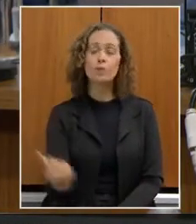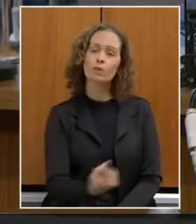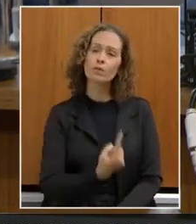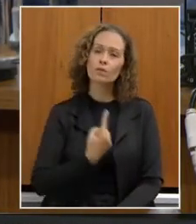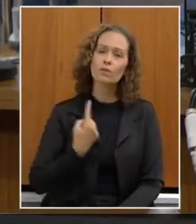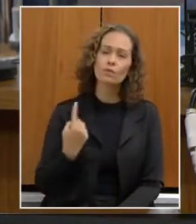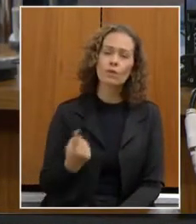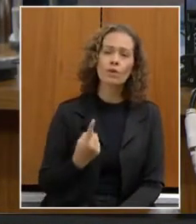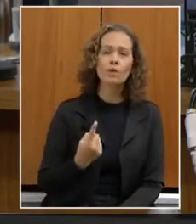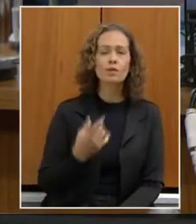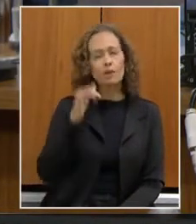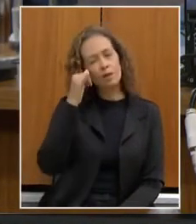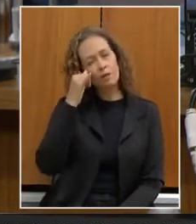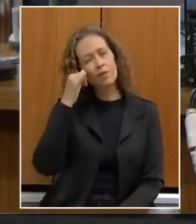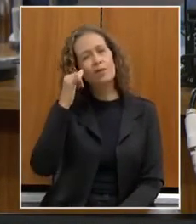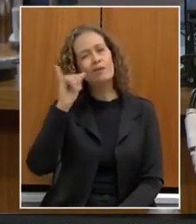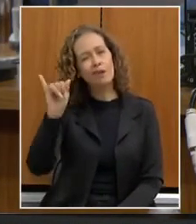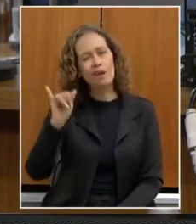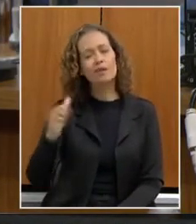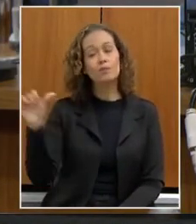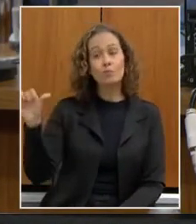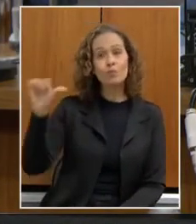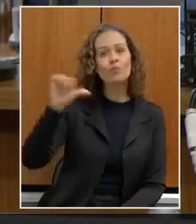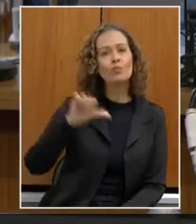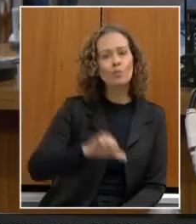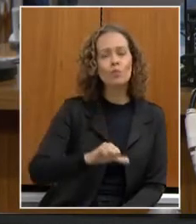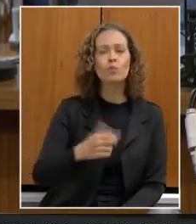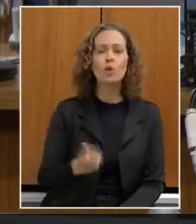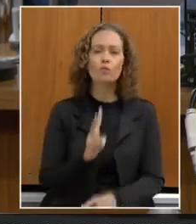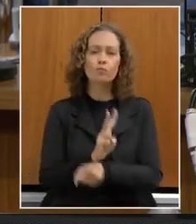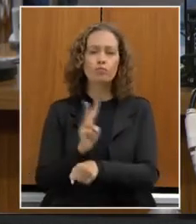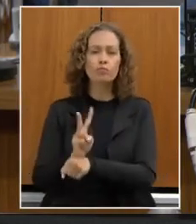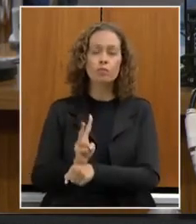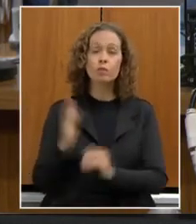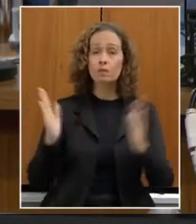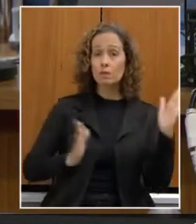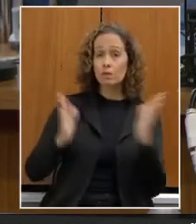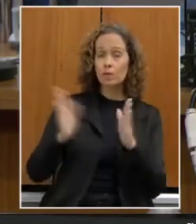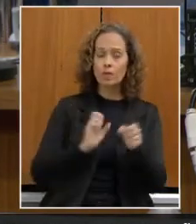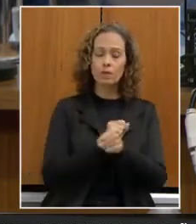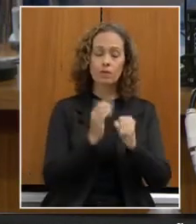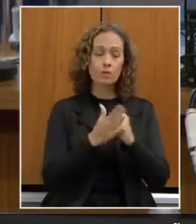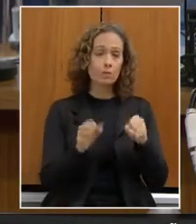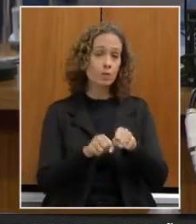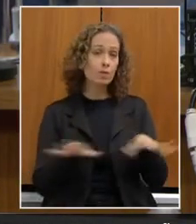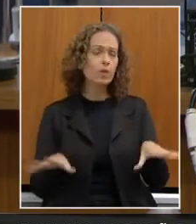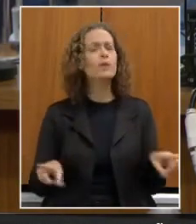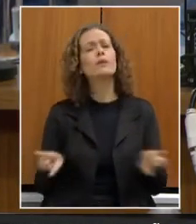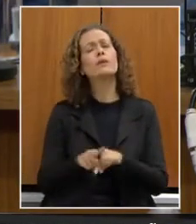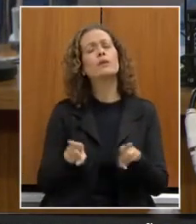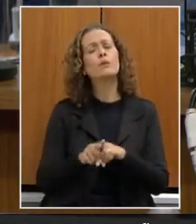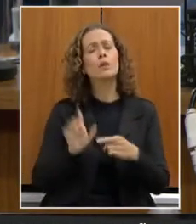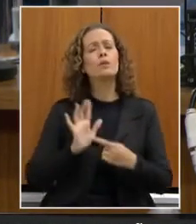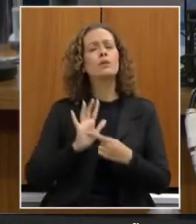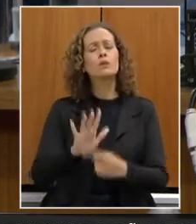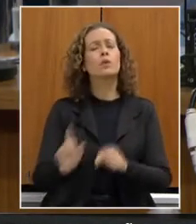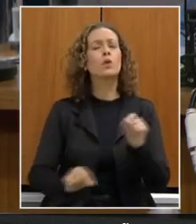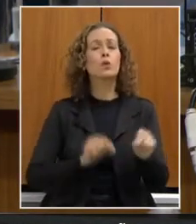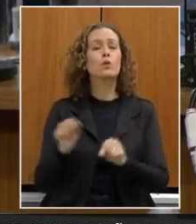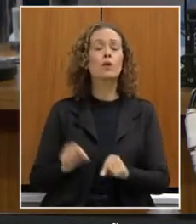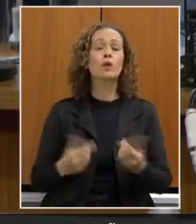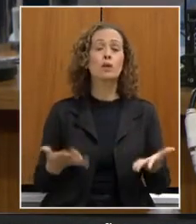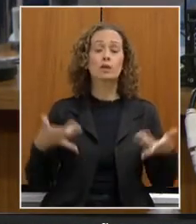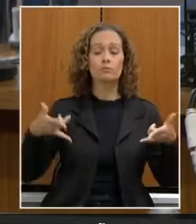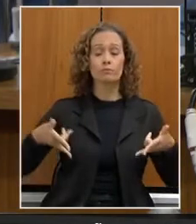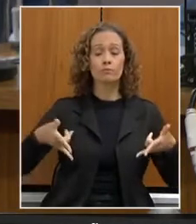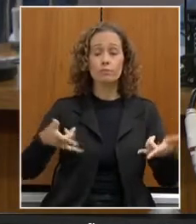tivesse um cenário pior de atendimento durante a pandemia e inclusive destacar que esses leitos